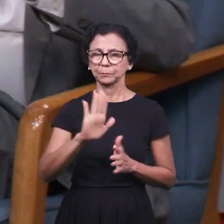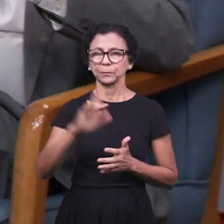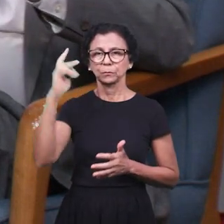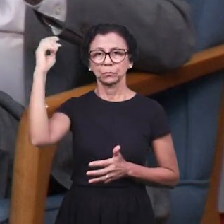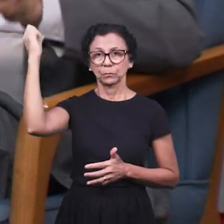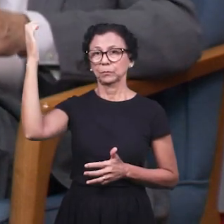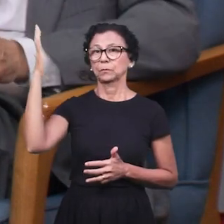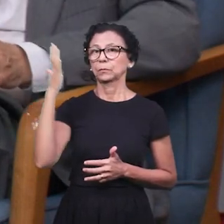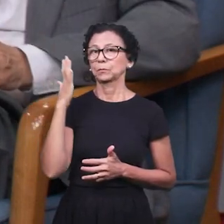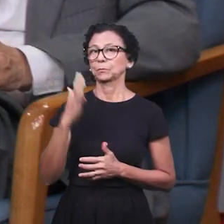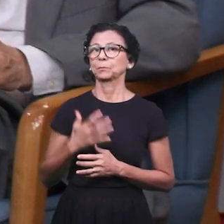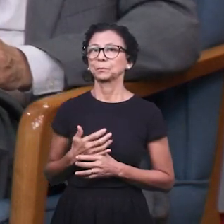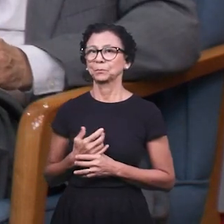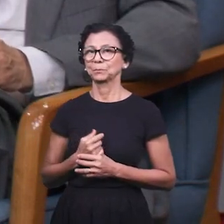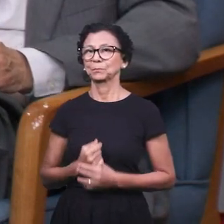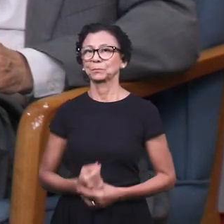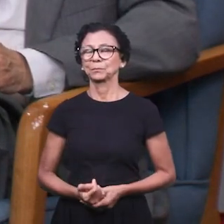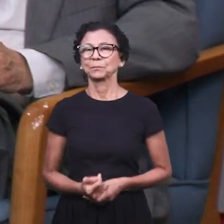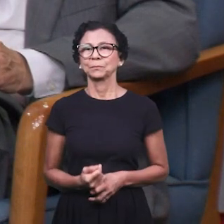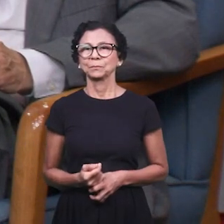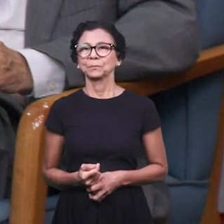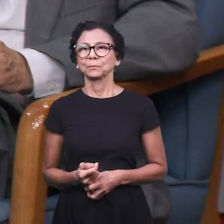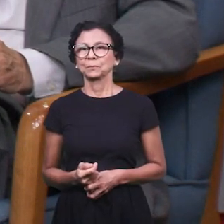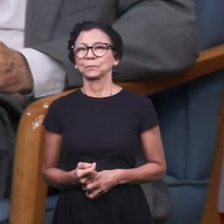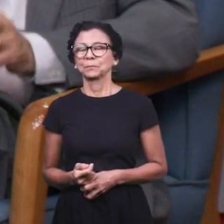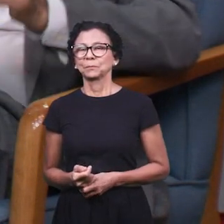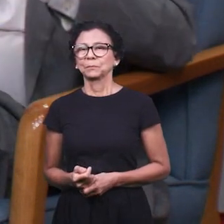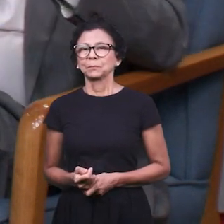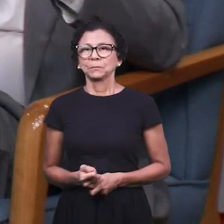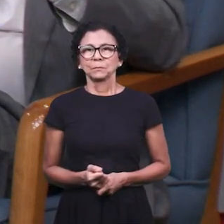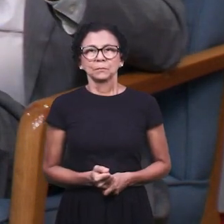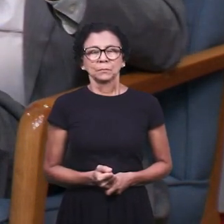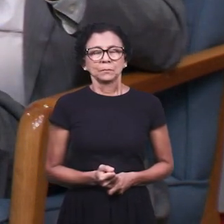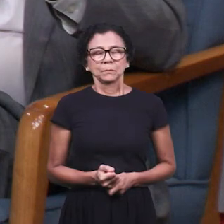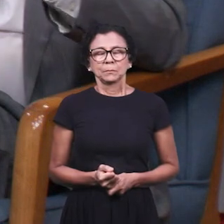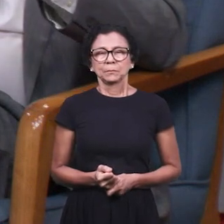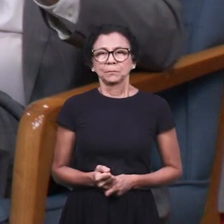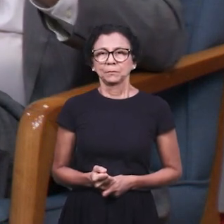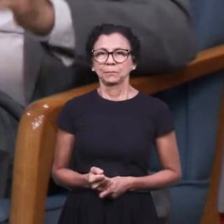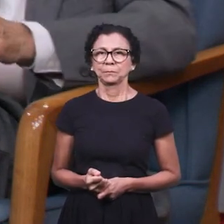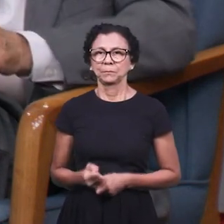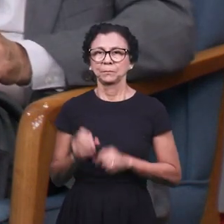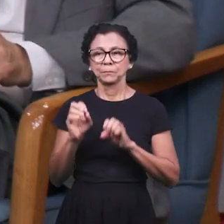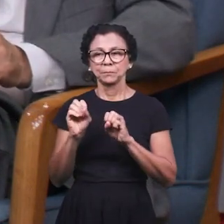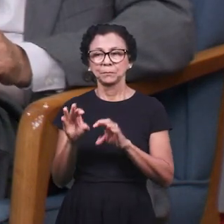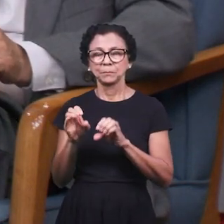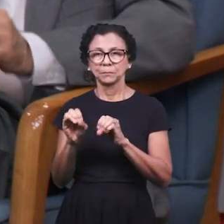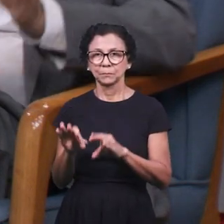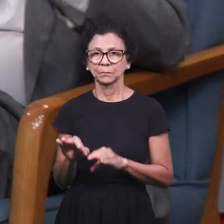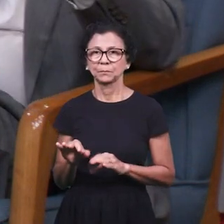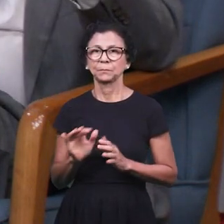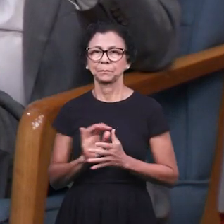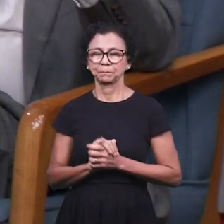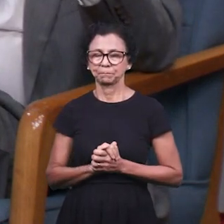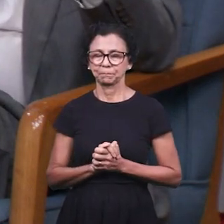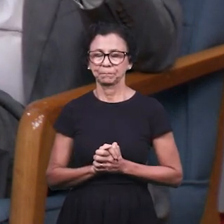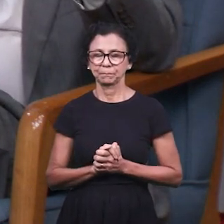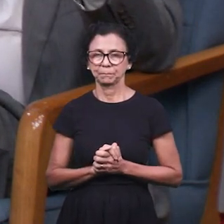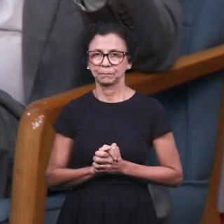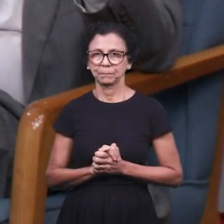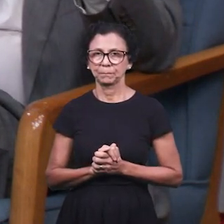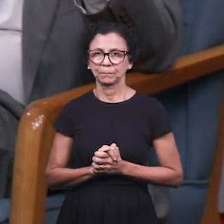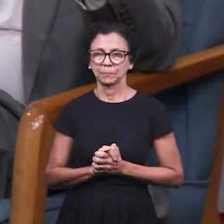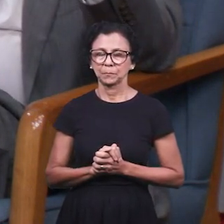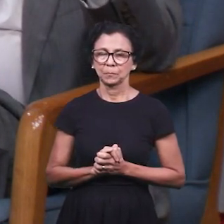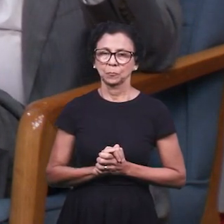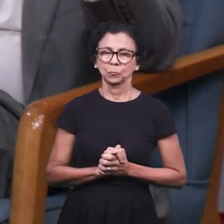O Senhor revelou que ensinasse à igreja o seguinte: quando